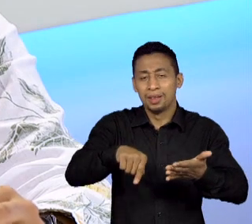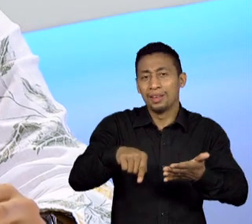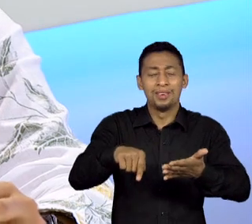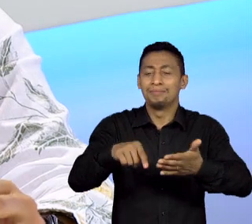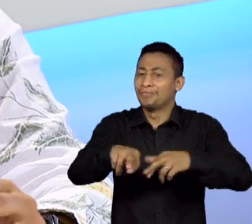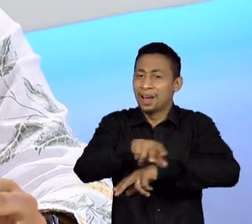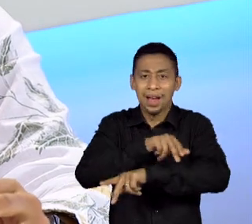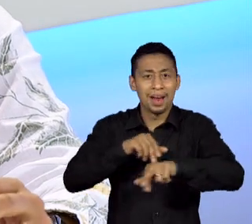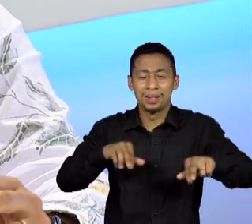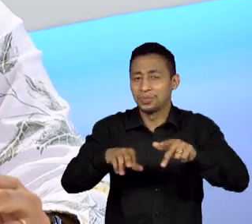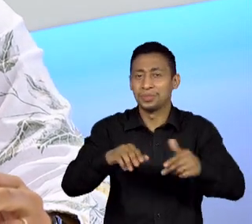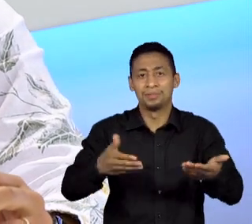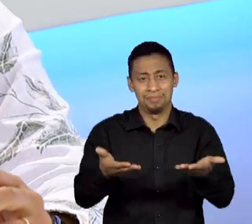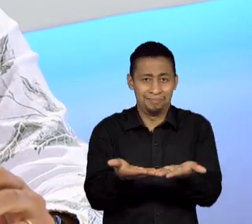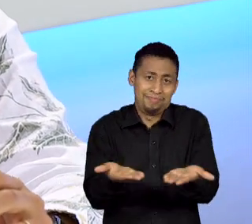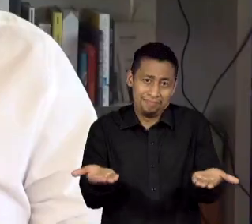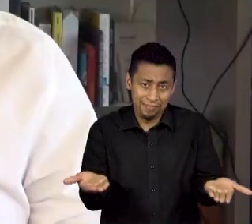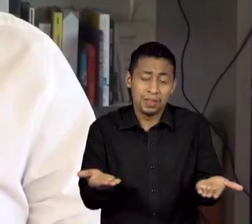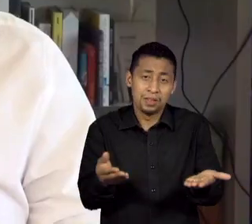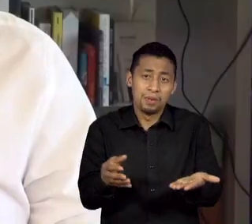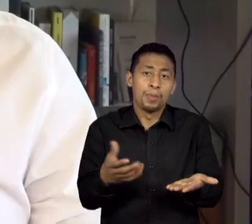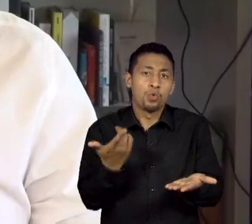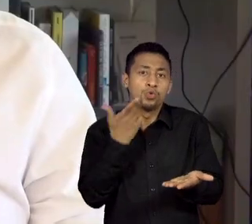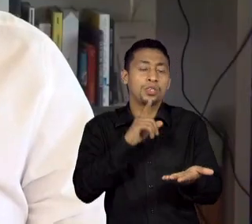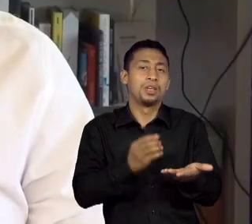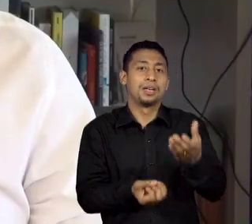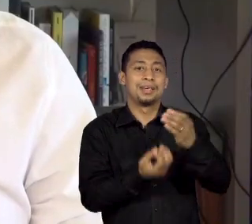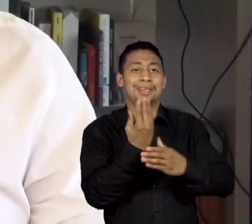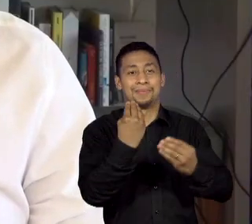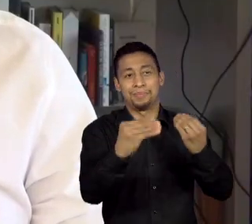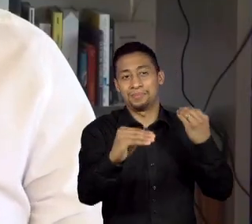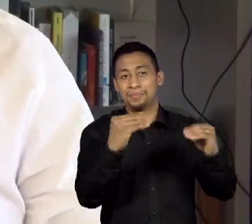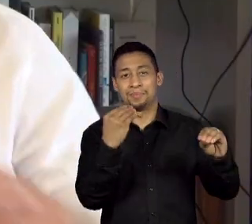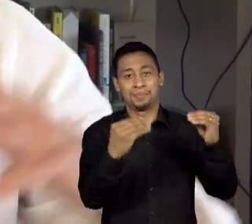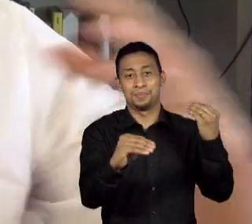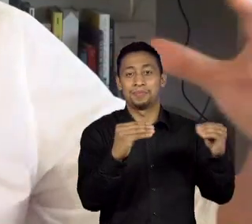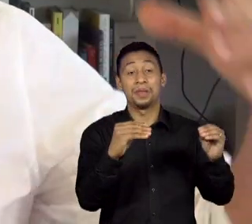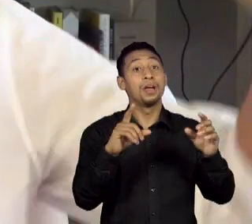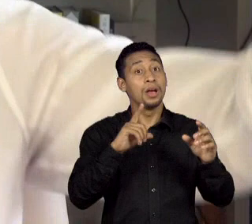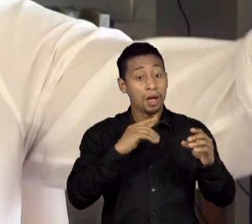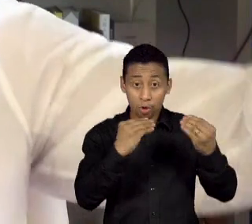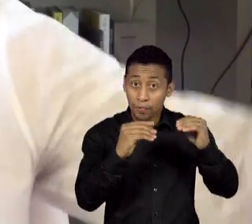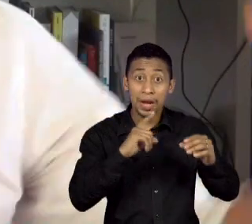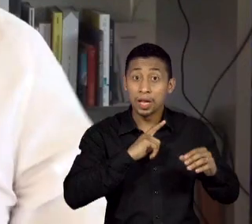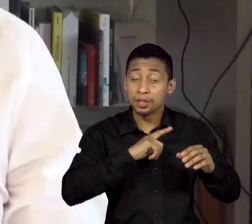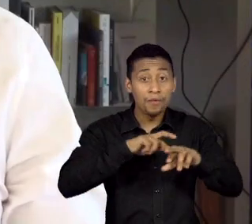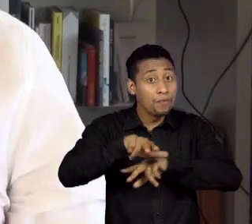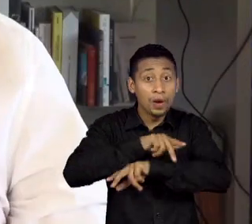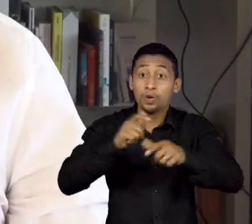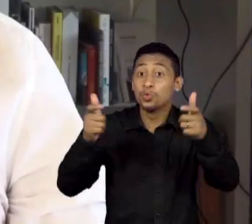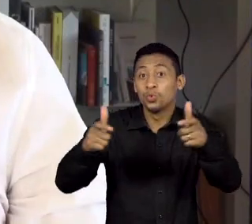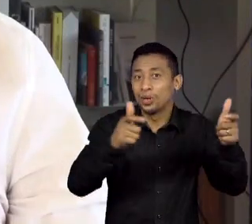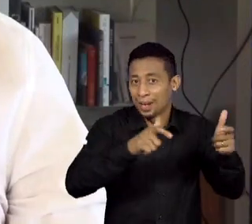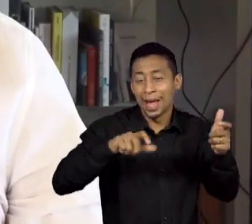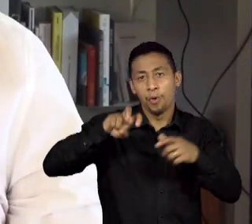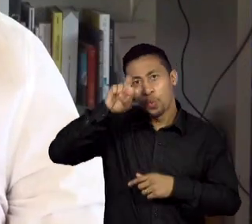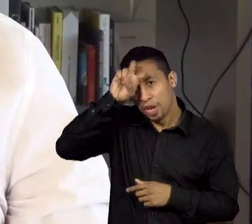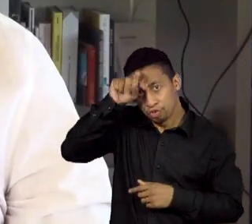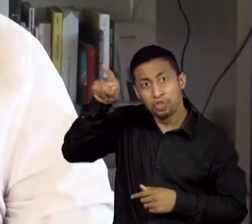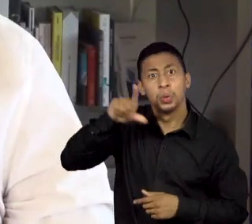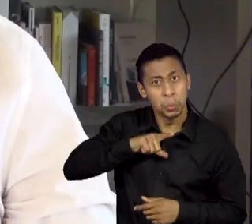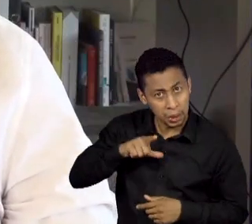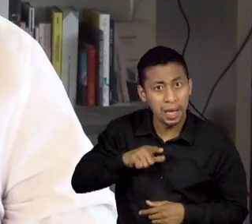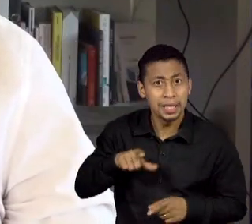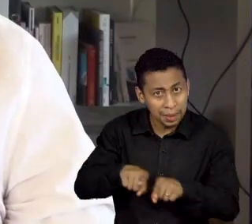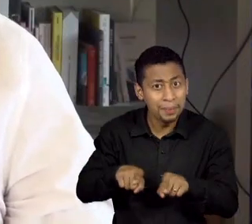a novela é quase uma obra de terceiro mundo, né? Você tem na Turquia, no Egito, é quase uma barreira de defesa contra o